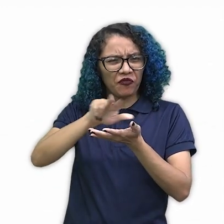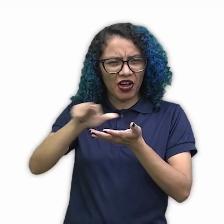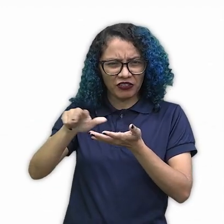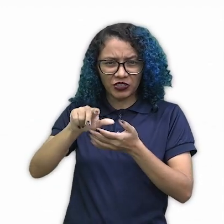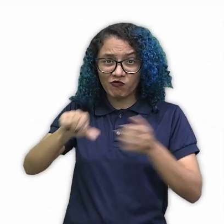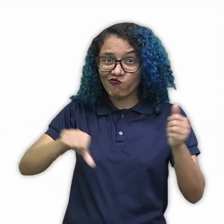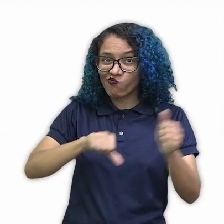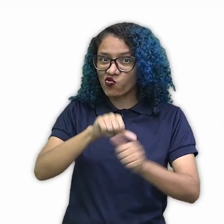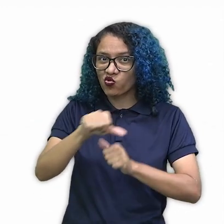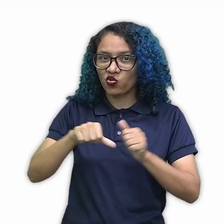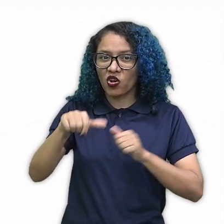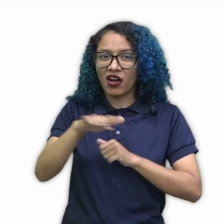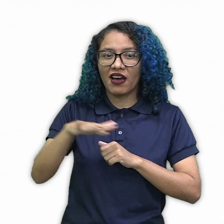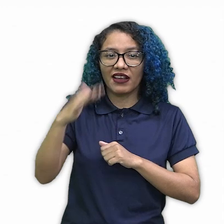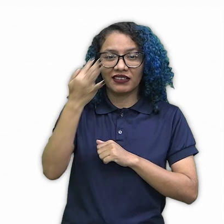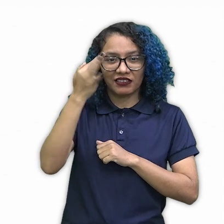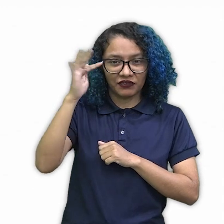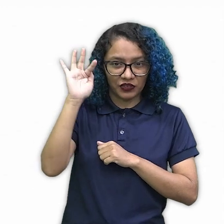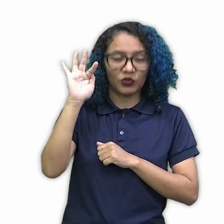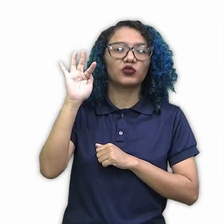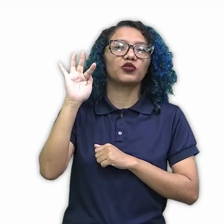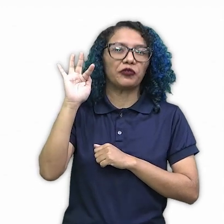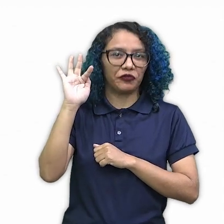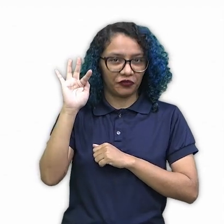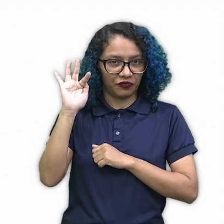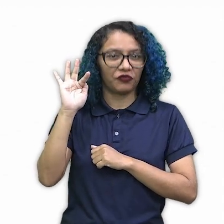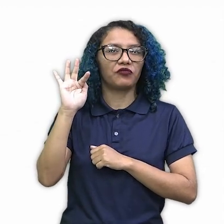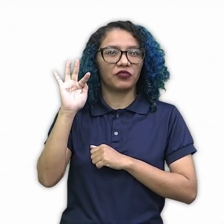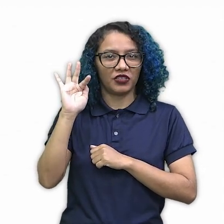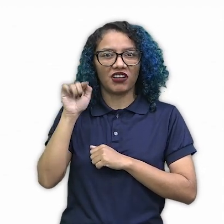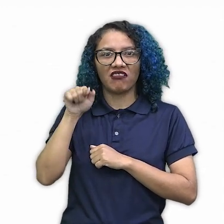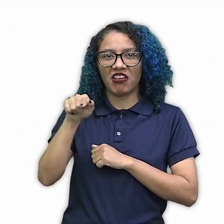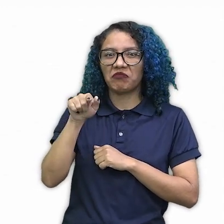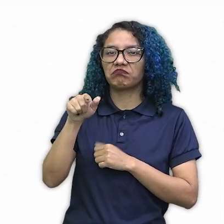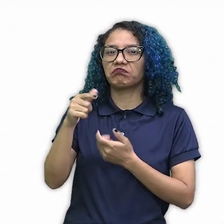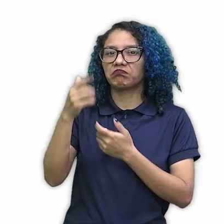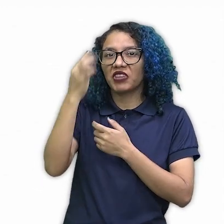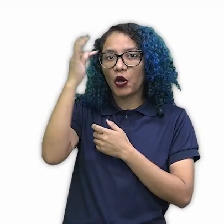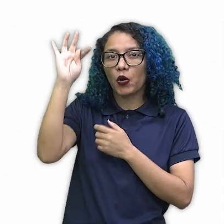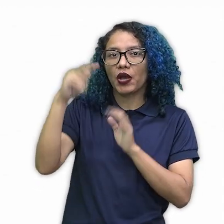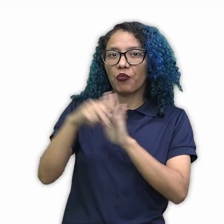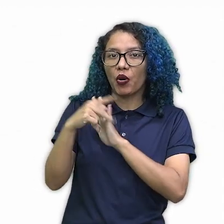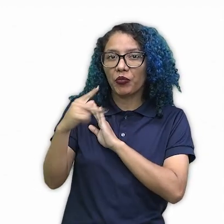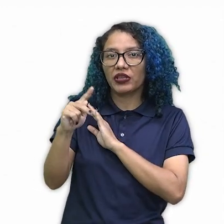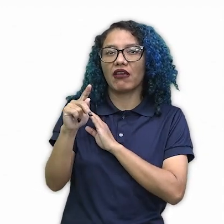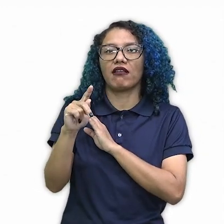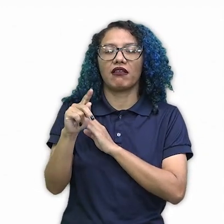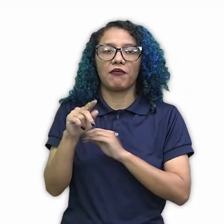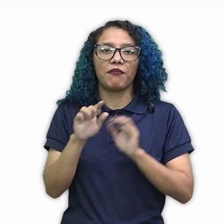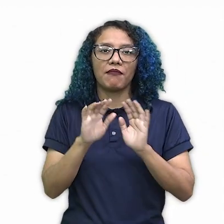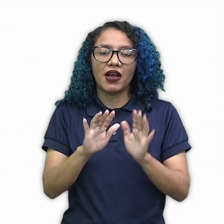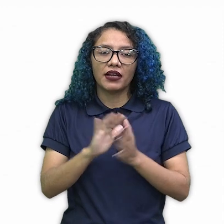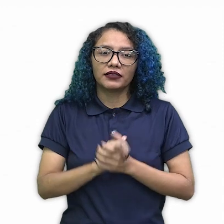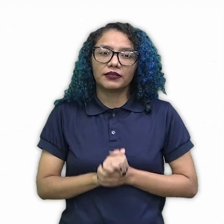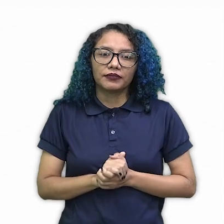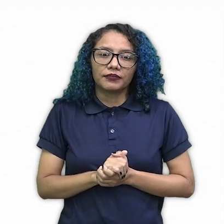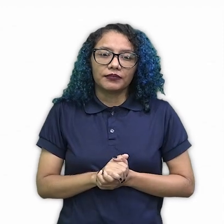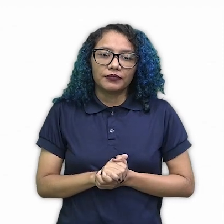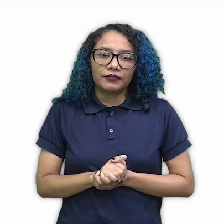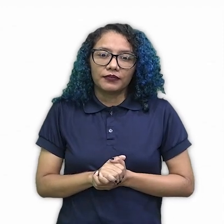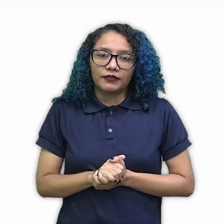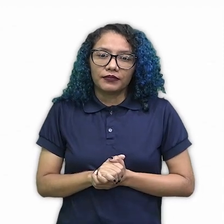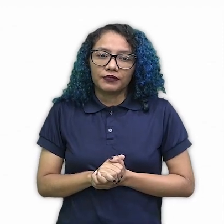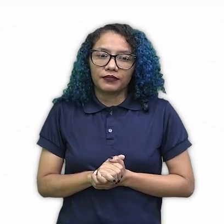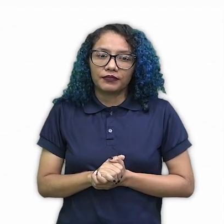seu pensamento as estruturas filosóficas do século XX, mas não poderia ser diferente. Por